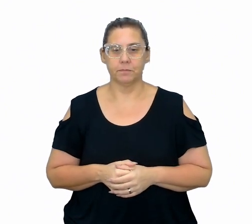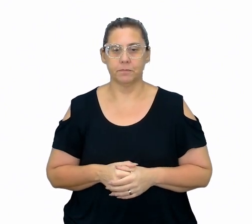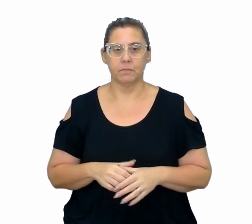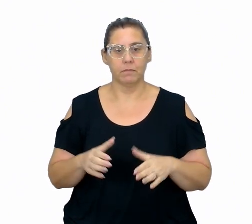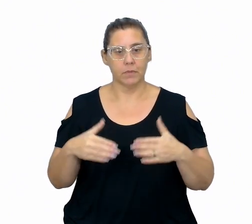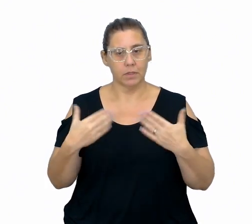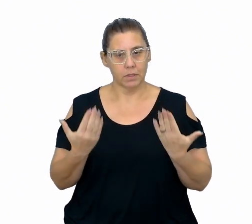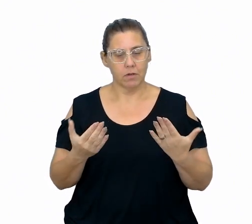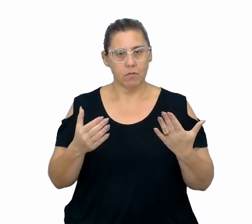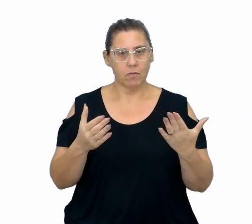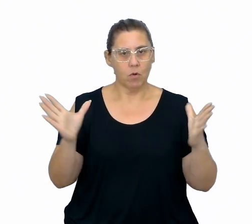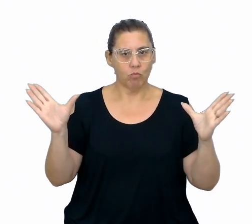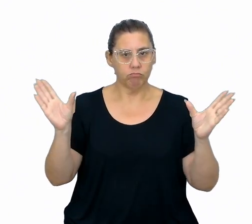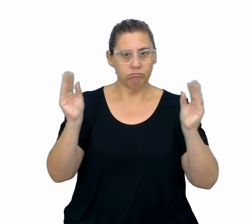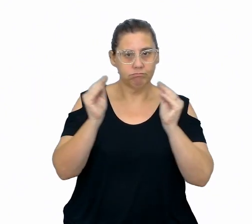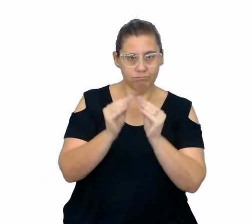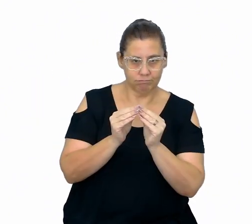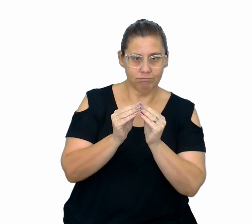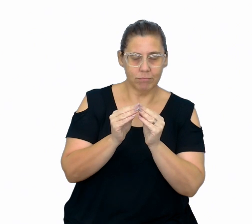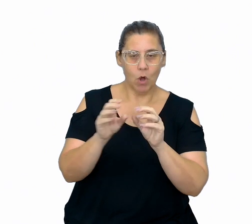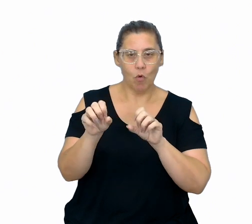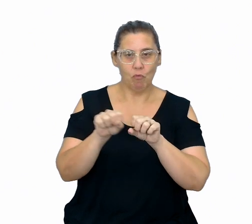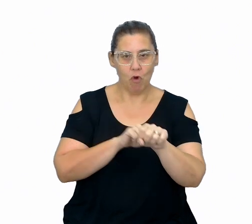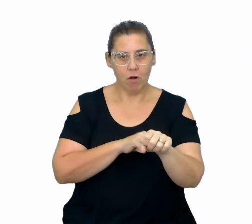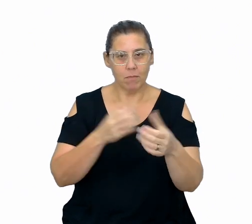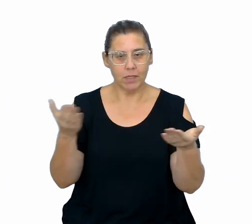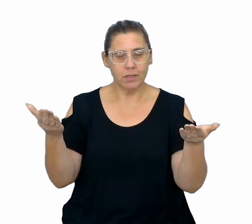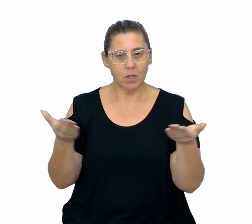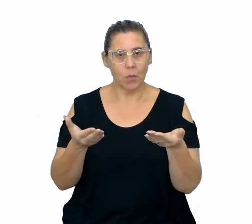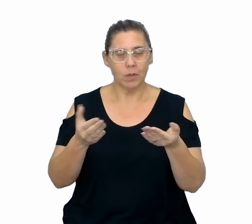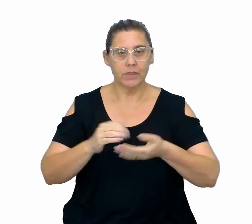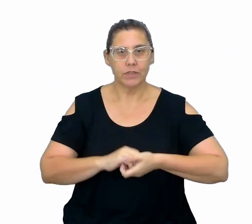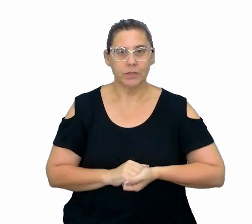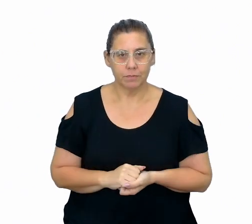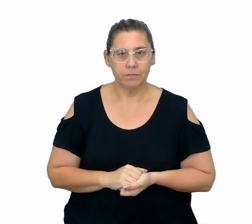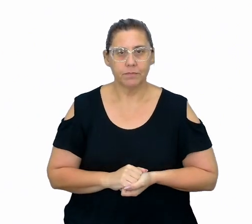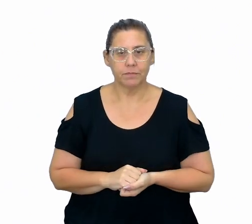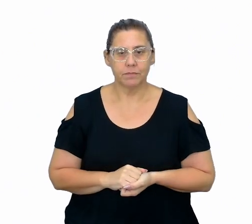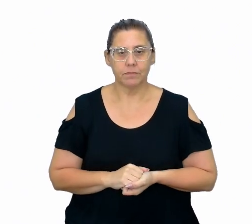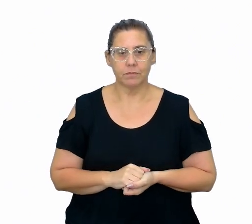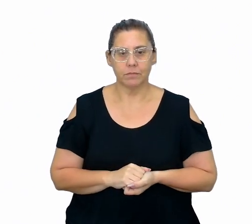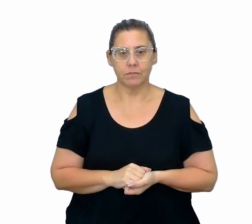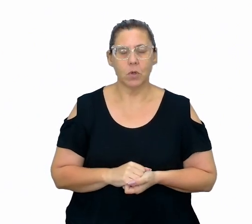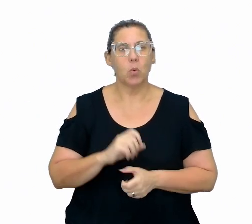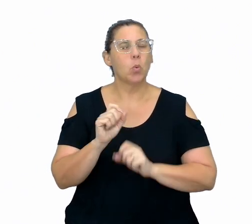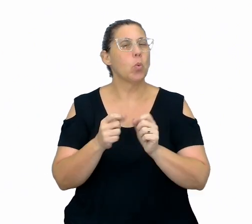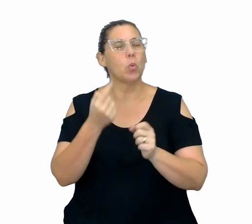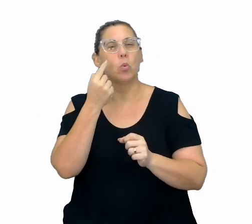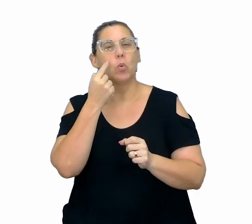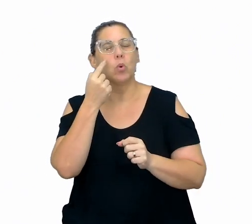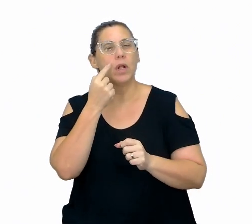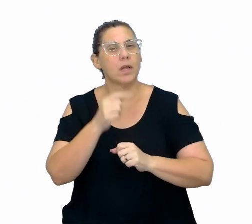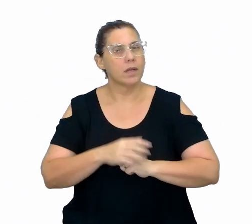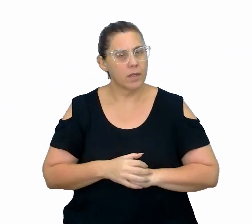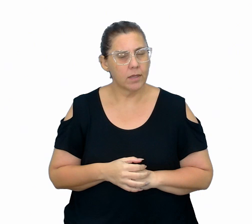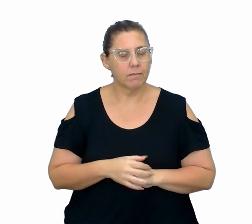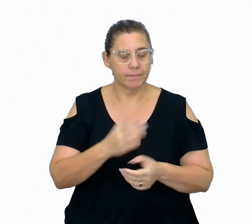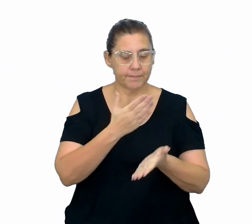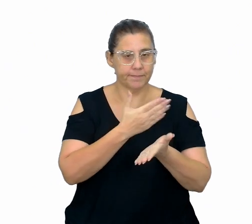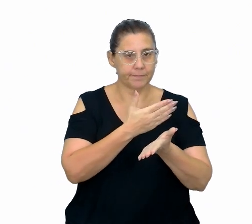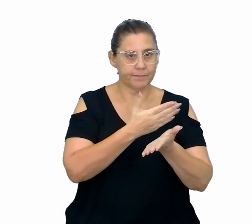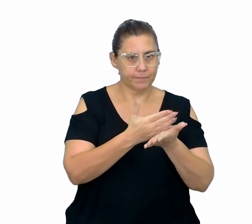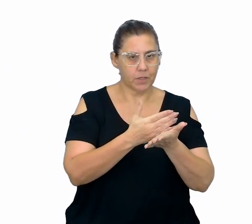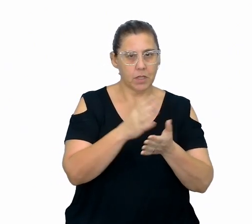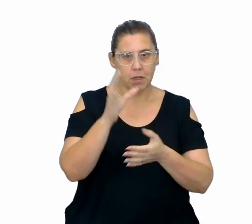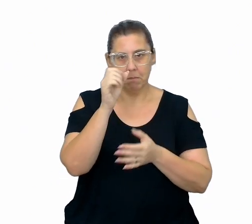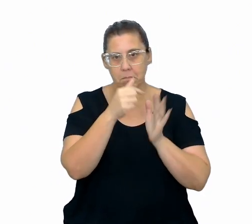Vamos, então, sistematizar esse nosso encontro de hoje, né? O que vimos no encontro, certo? Para começar,